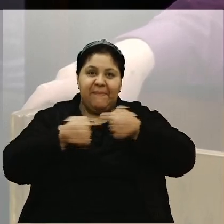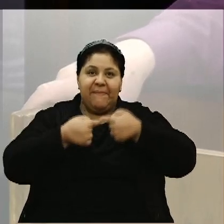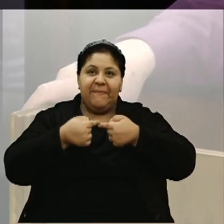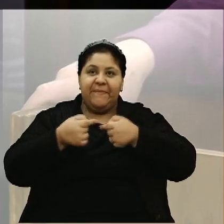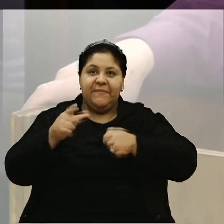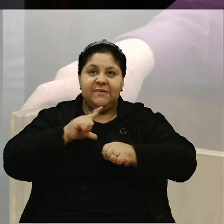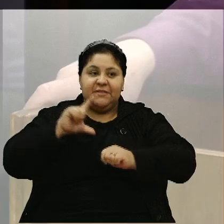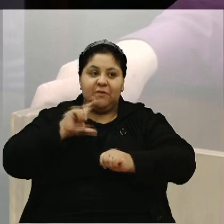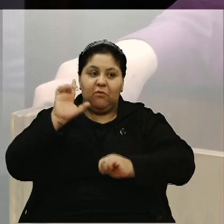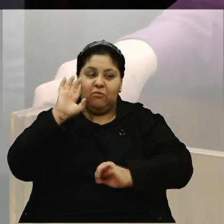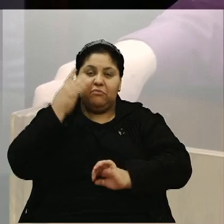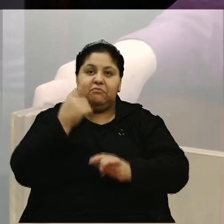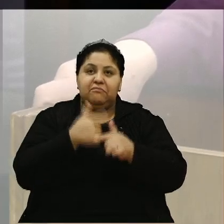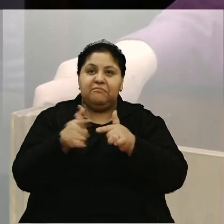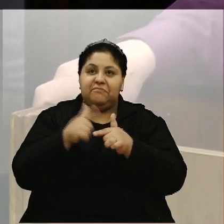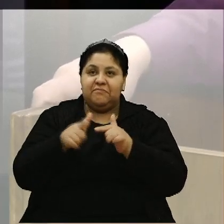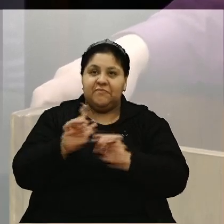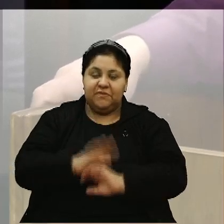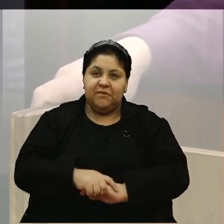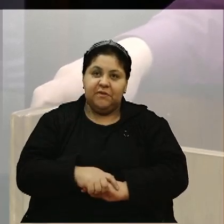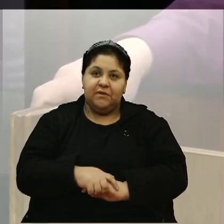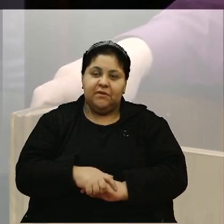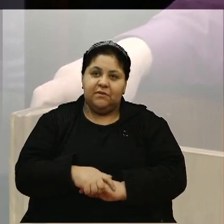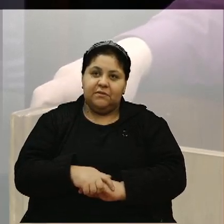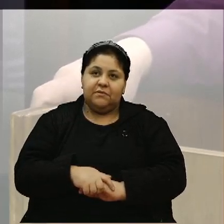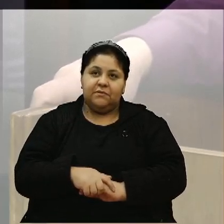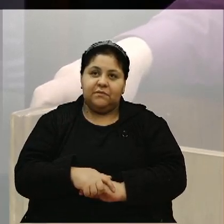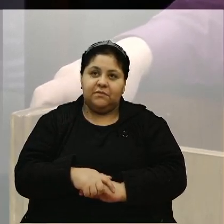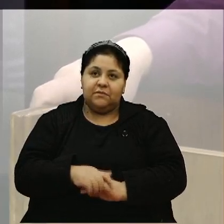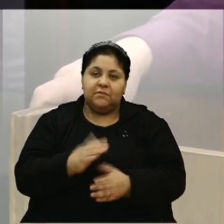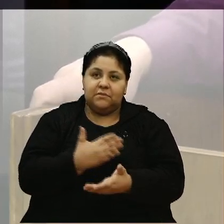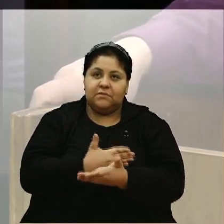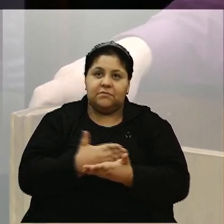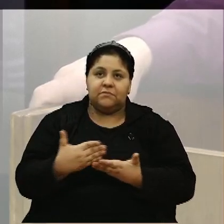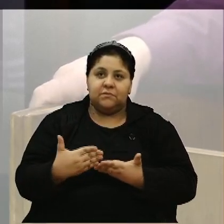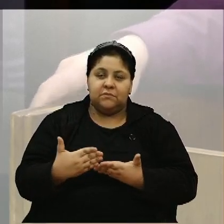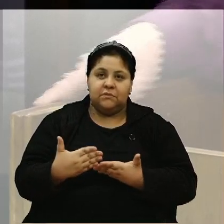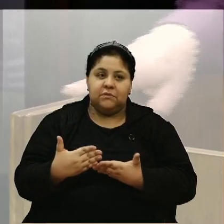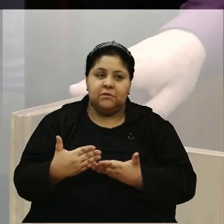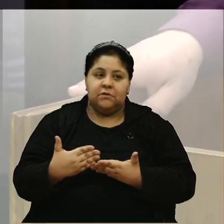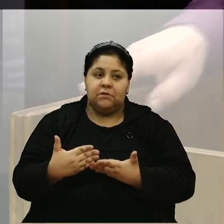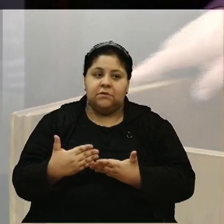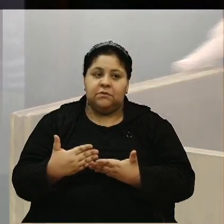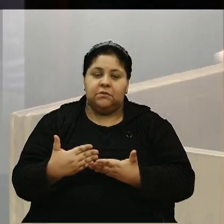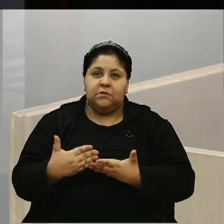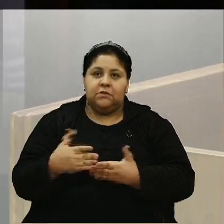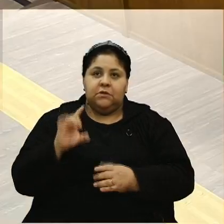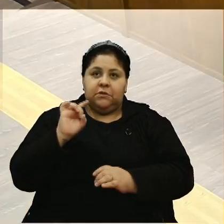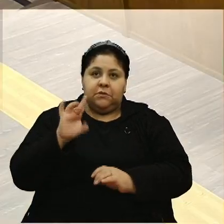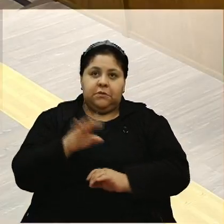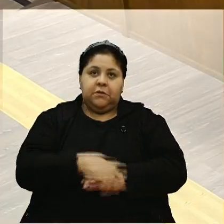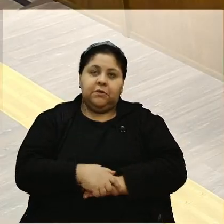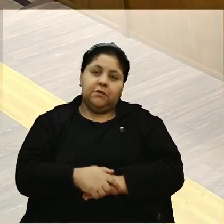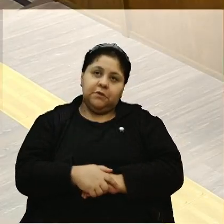uma solução. Se há uma solução, que se decida ali, não esperar mais alguns meses. Era isso. Obrigado. O próximo vereador.